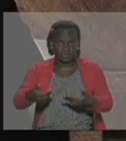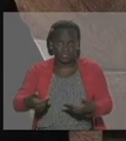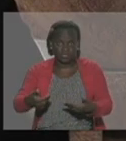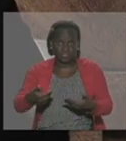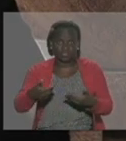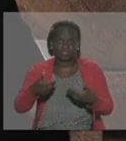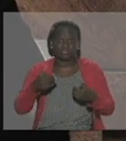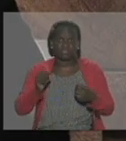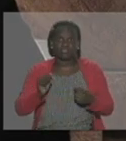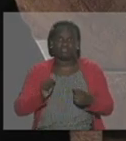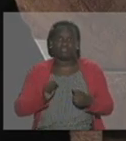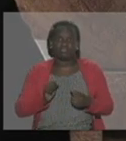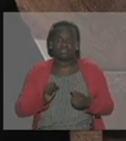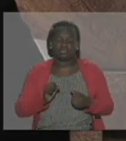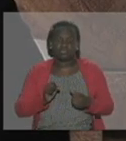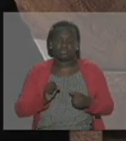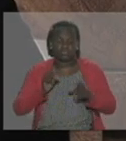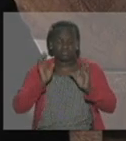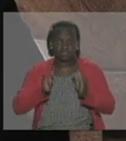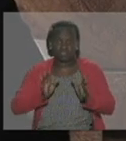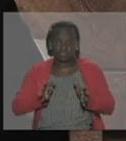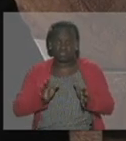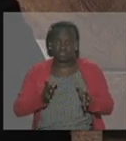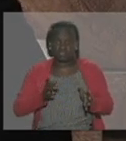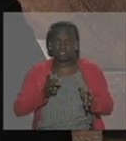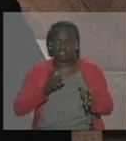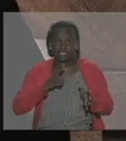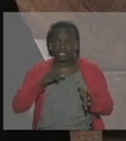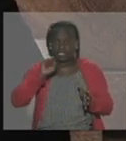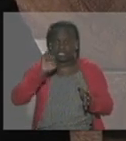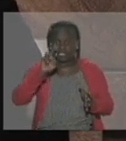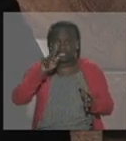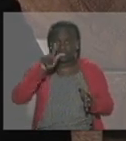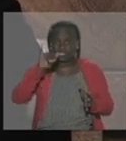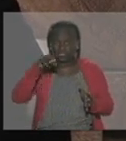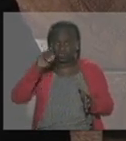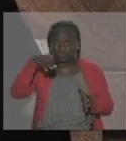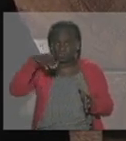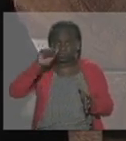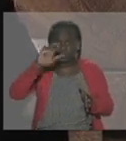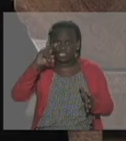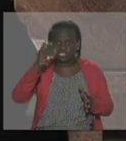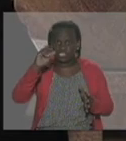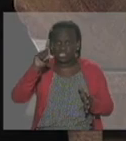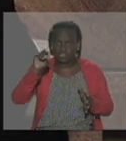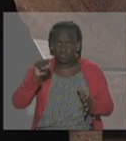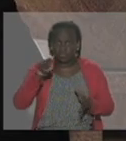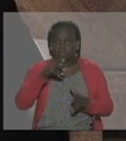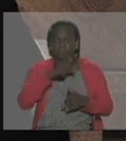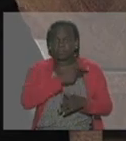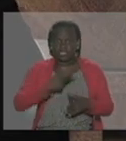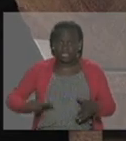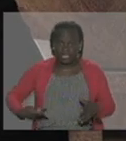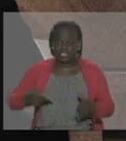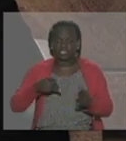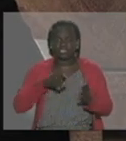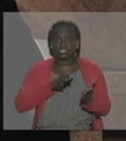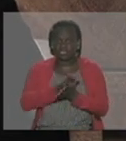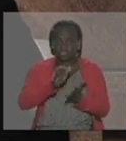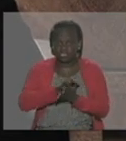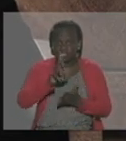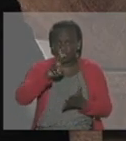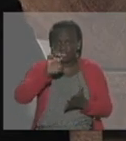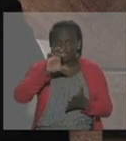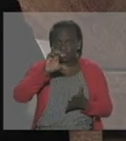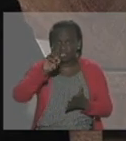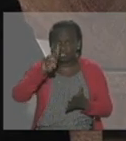convite e já tinha o Sérgio Machado então o presidente da Record tinha me dito que se